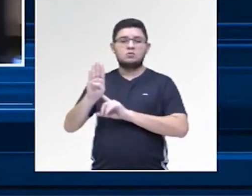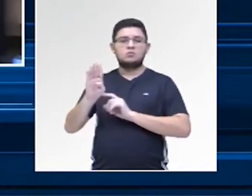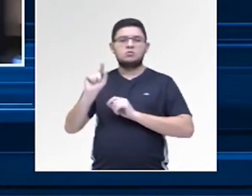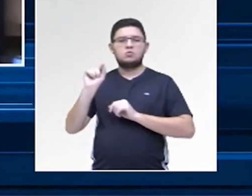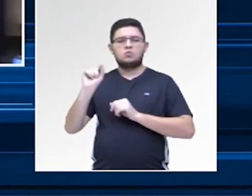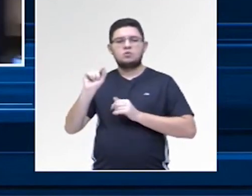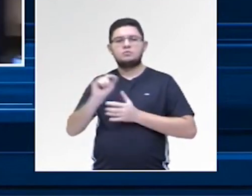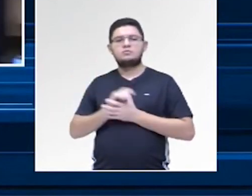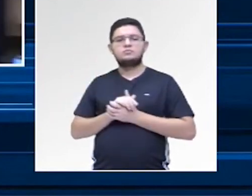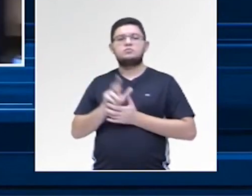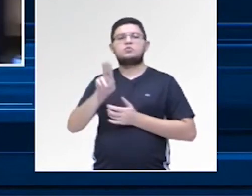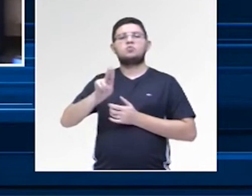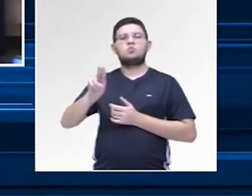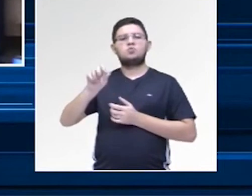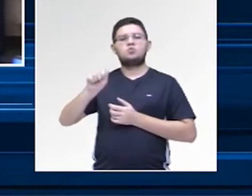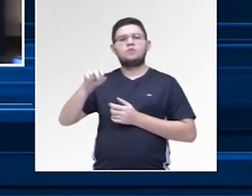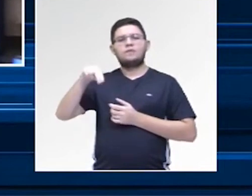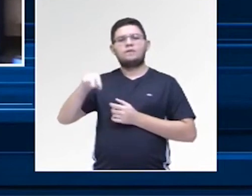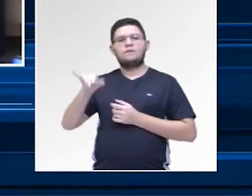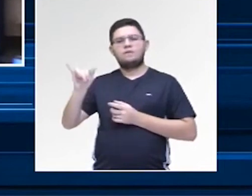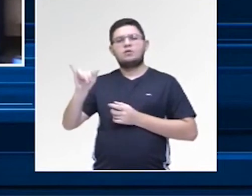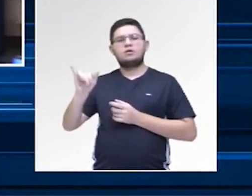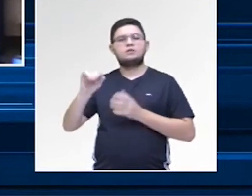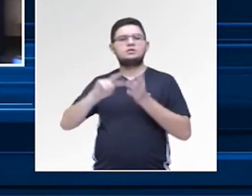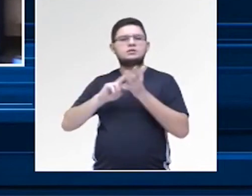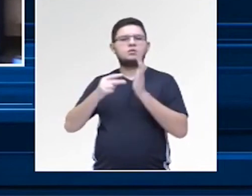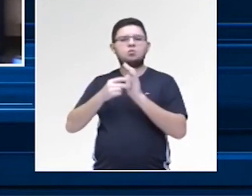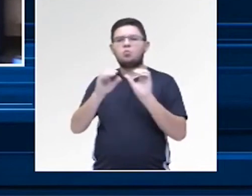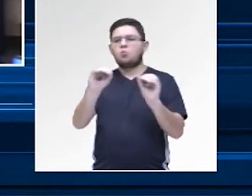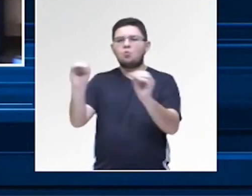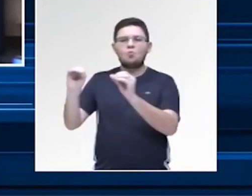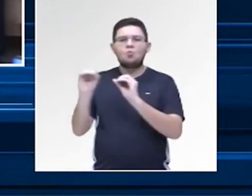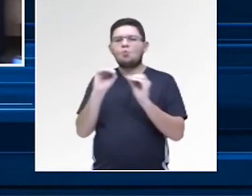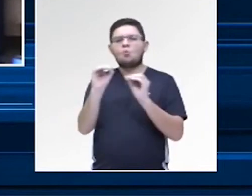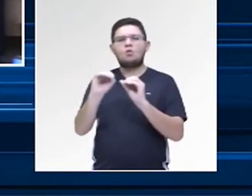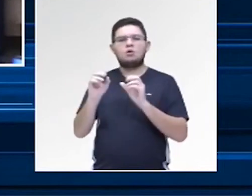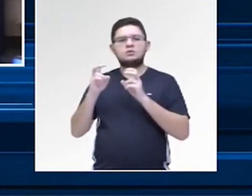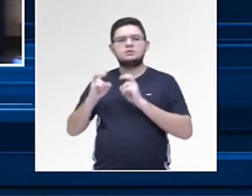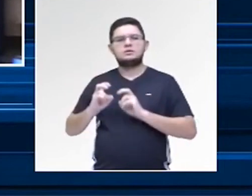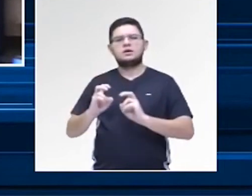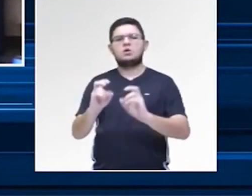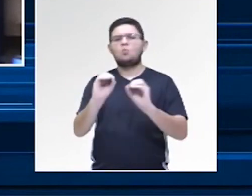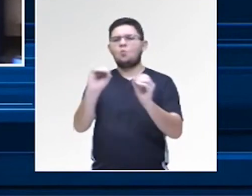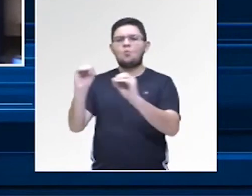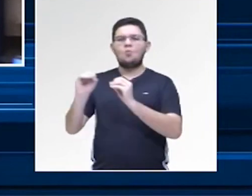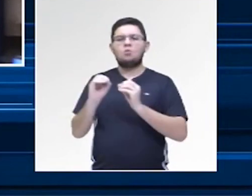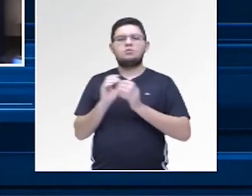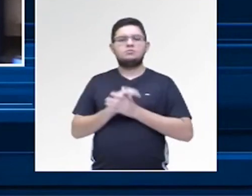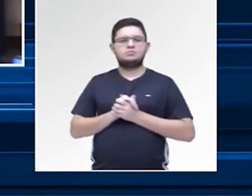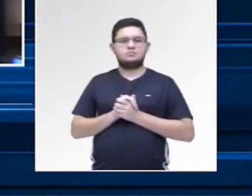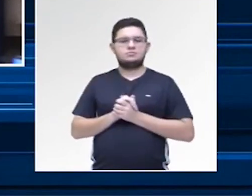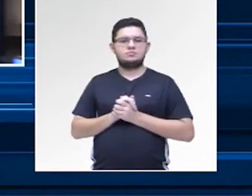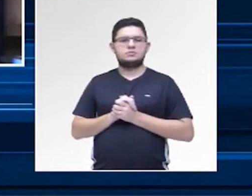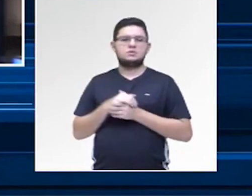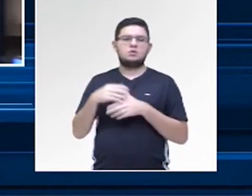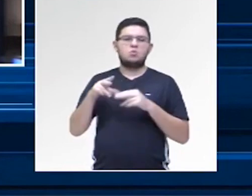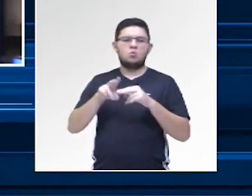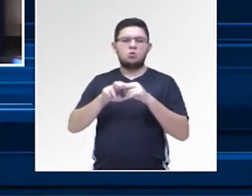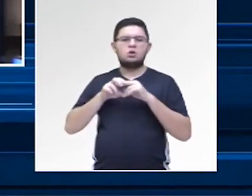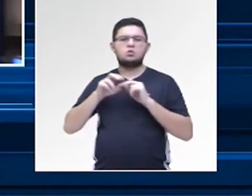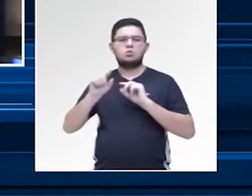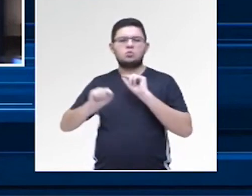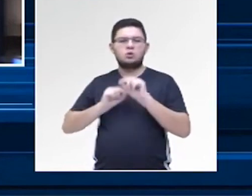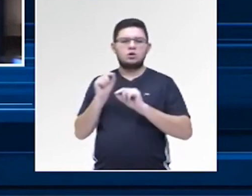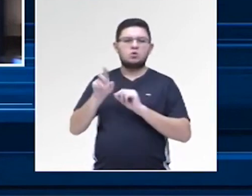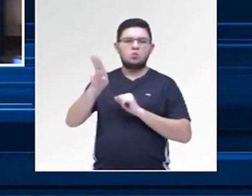around. Nenhuma estação de trem ao redor, né? We got a taxi. Eles acabaram pegando um taxi, porque não acharam